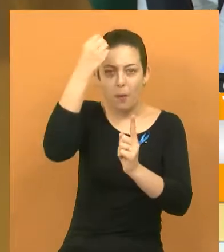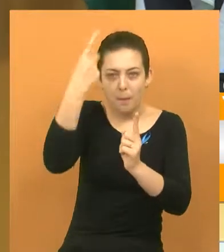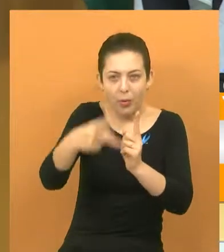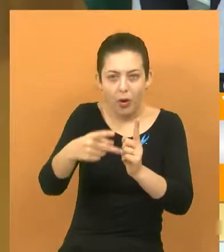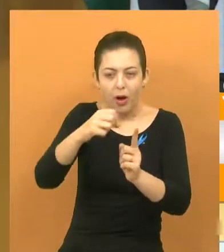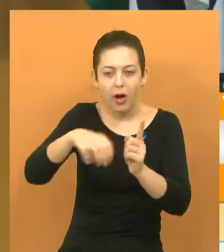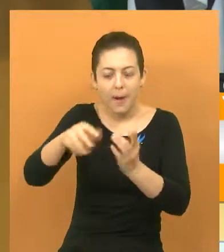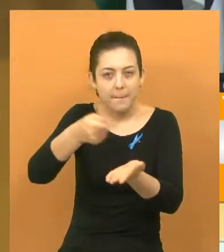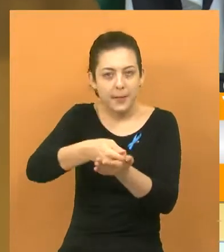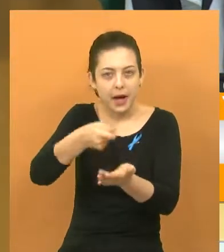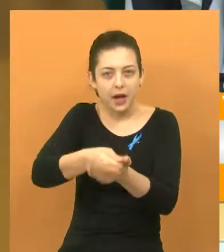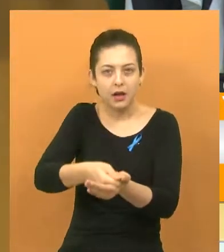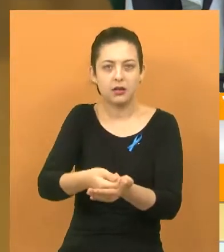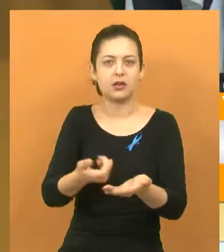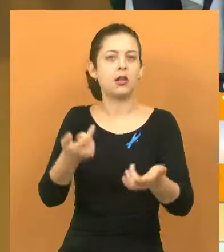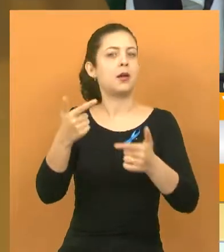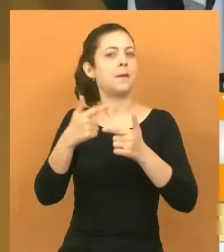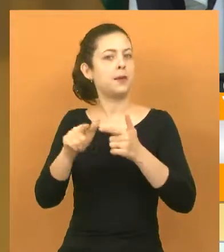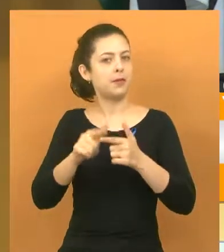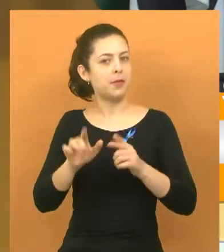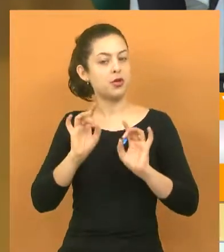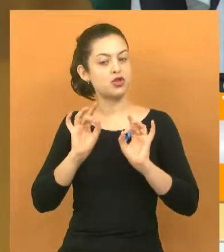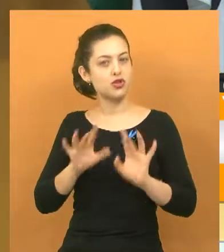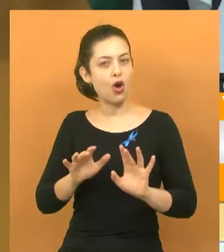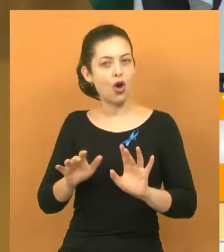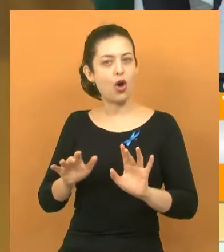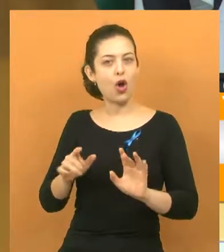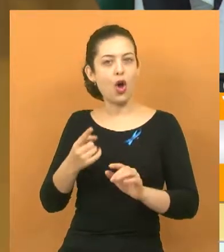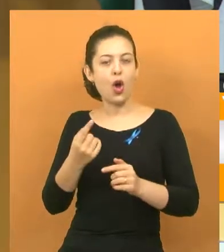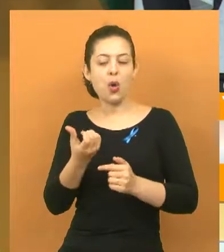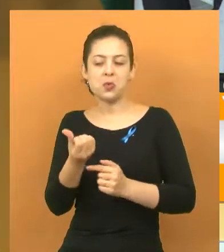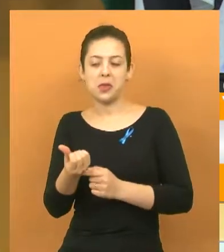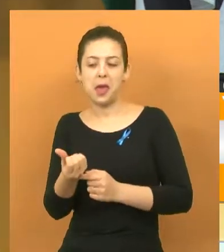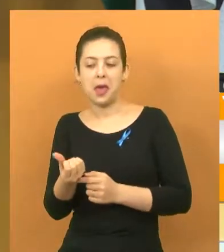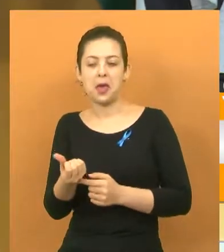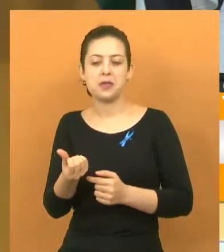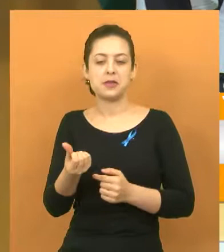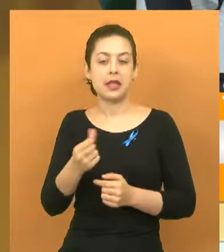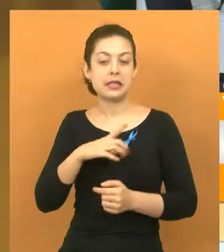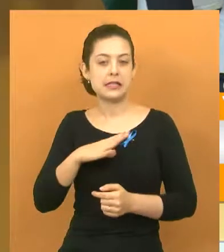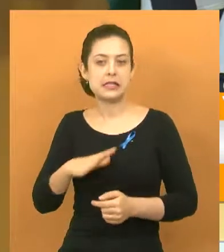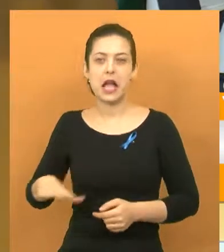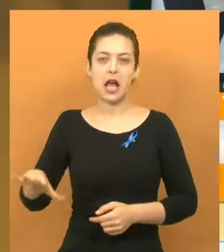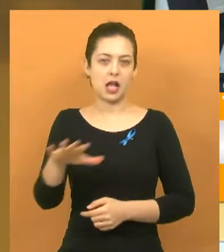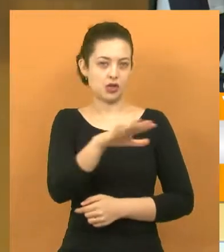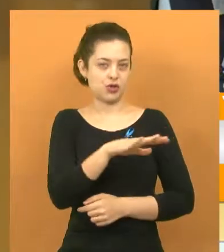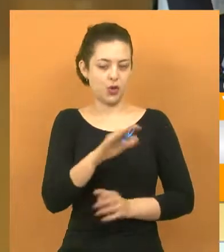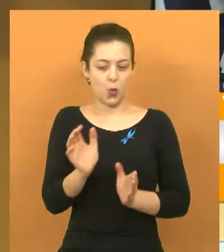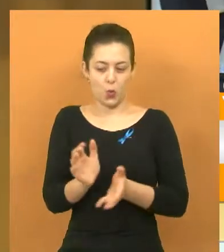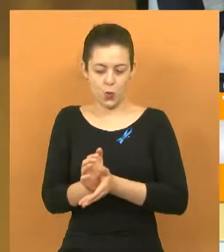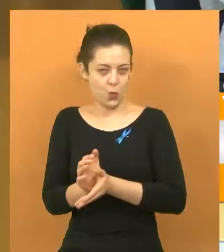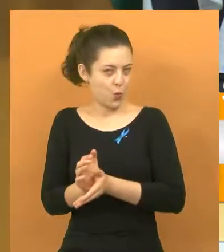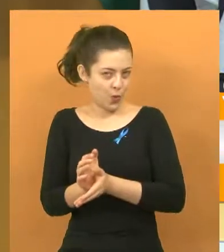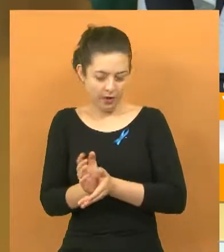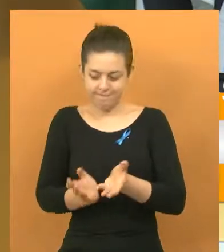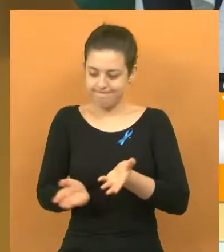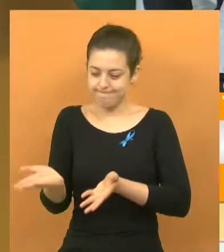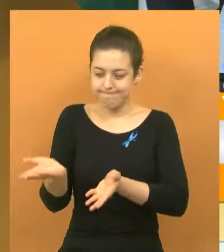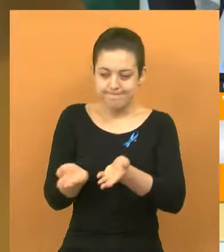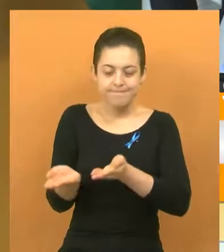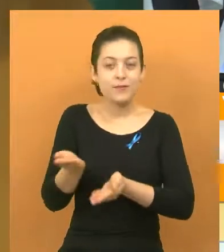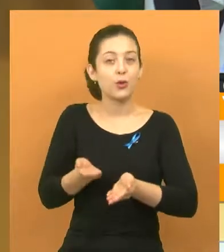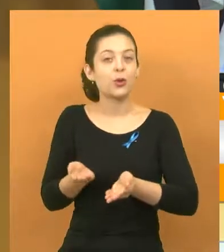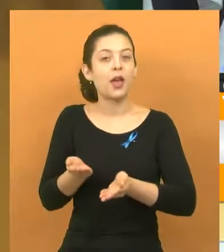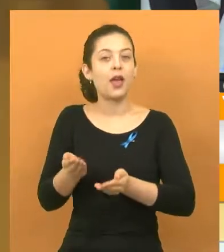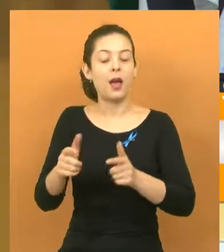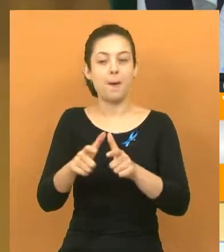Então, esse problema não é um problema só de uma meia dúzia, é o problema da cidade. É um problema que tem que ser tratado como uma